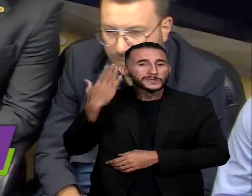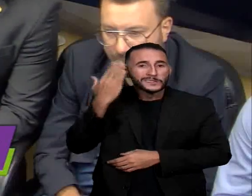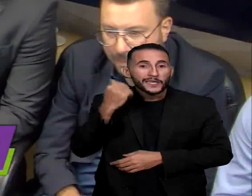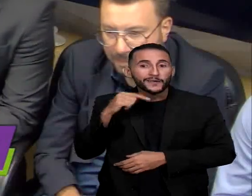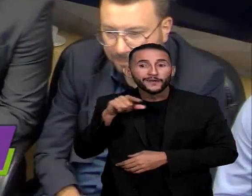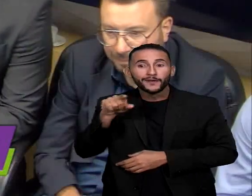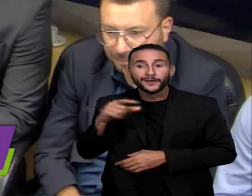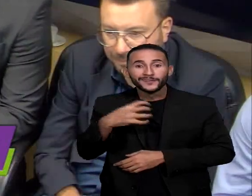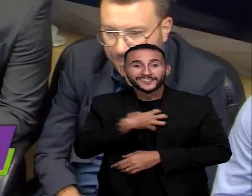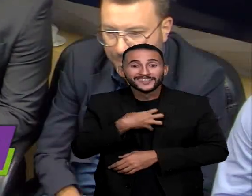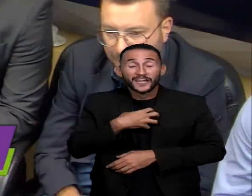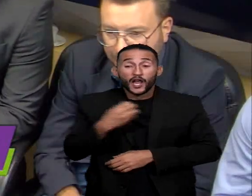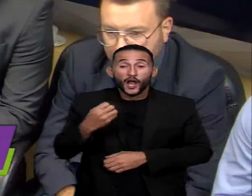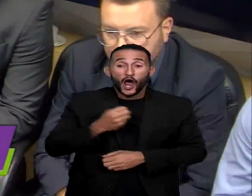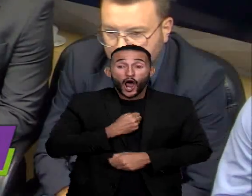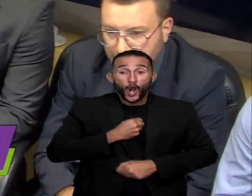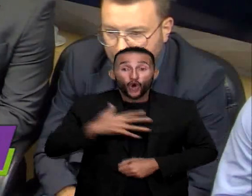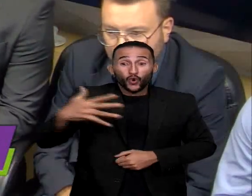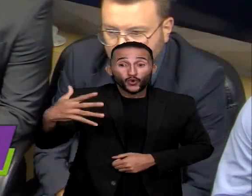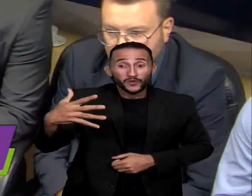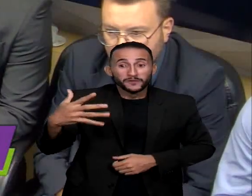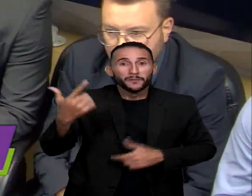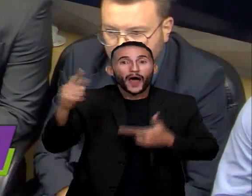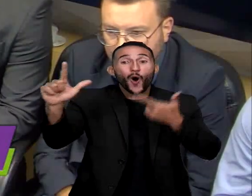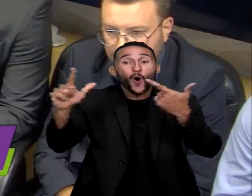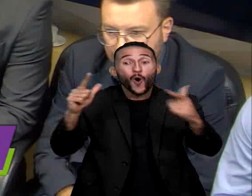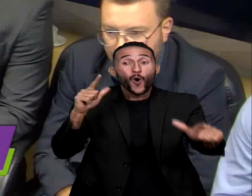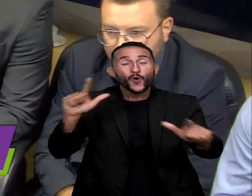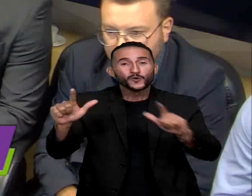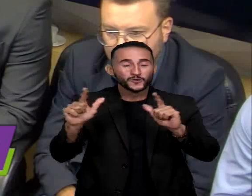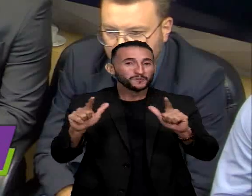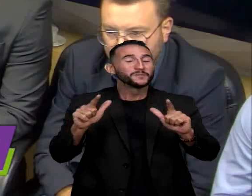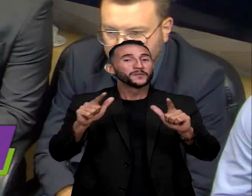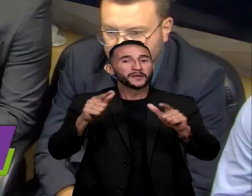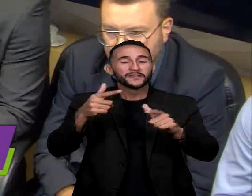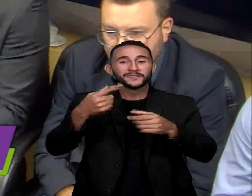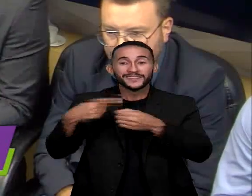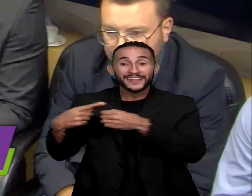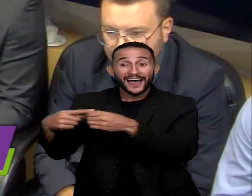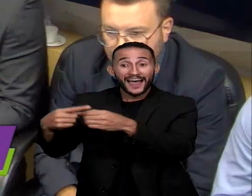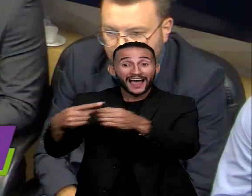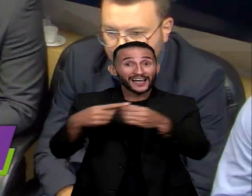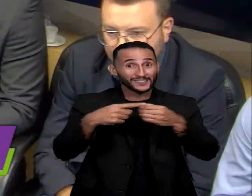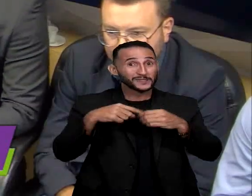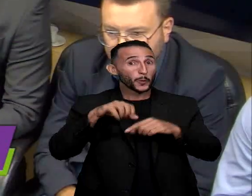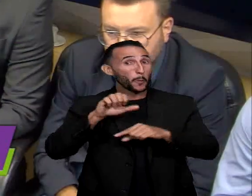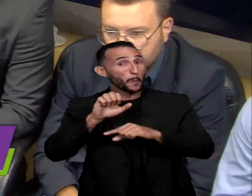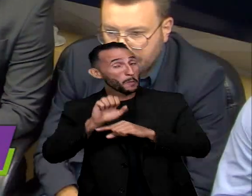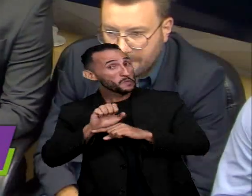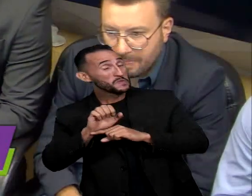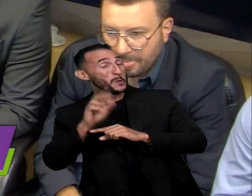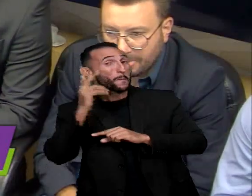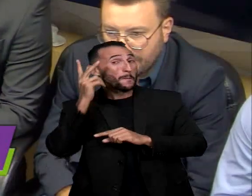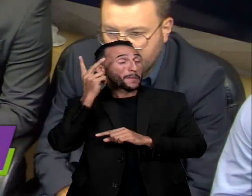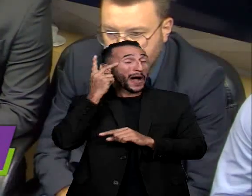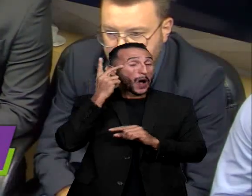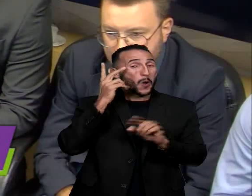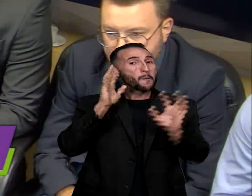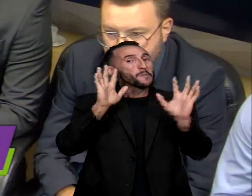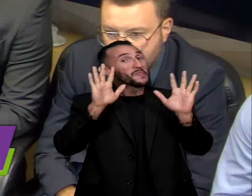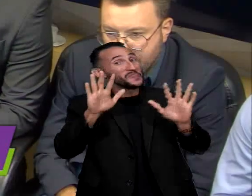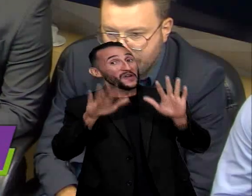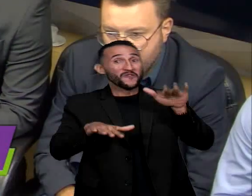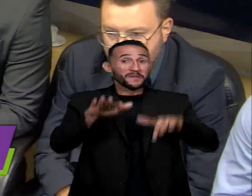essa luz para outros municípios de São Paulo que sá para o Brasil então agradeço muito teu empenho tua busca por